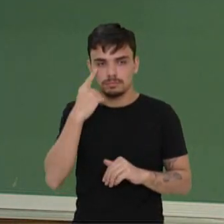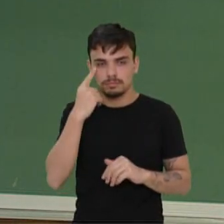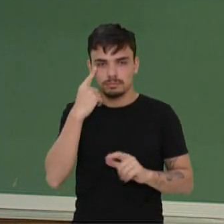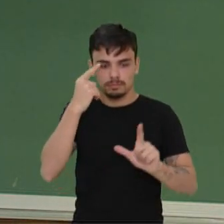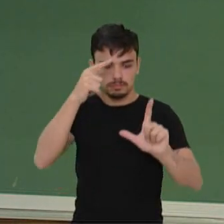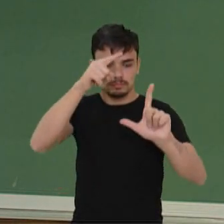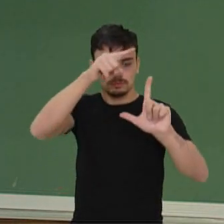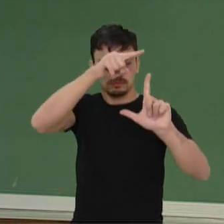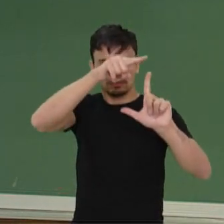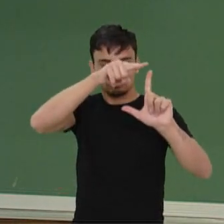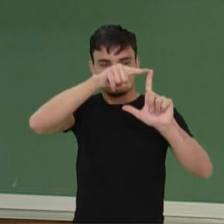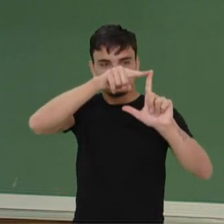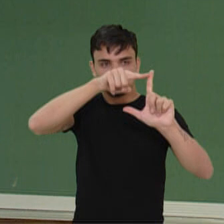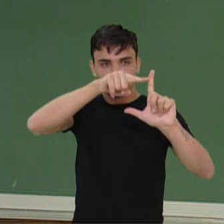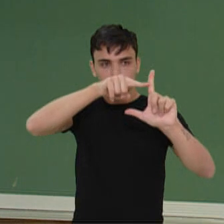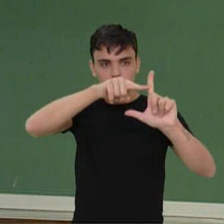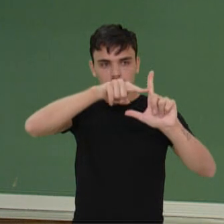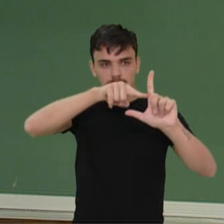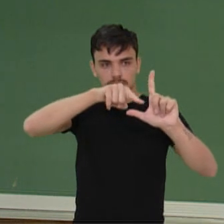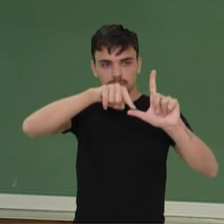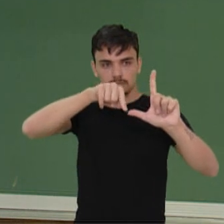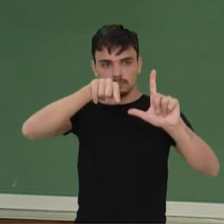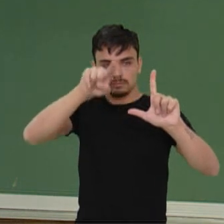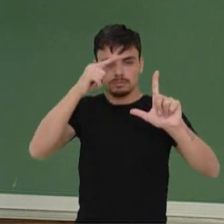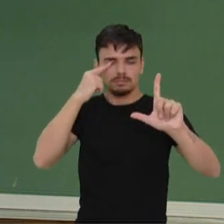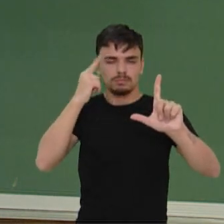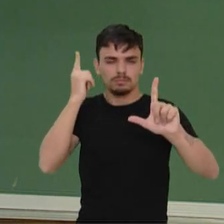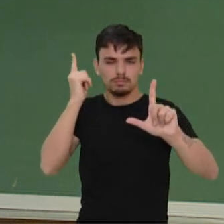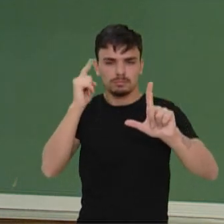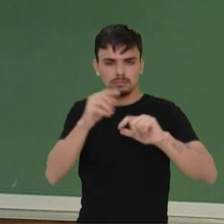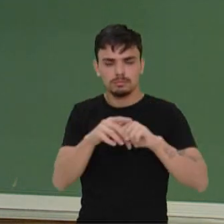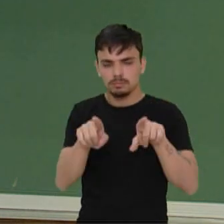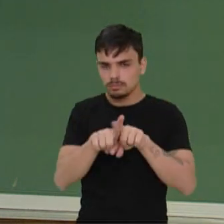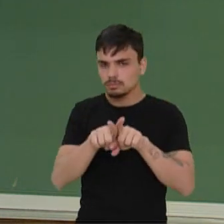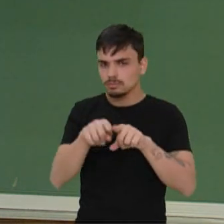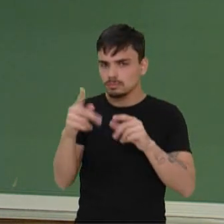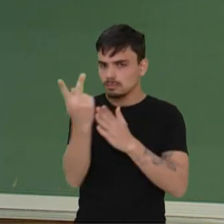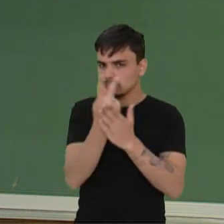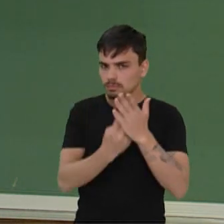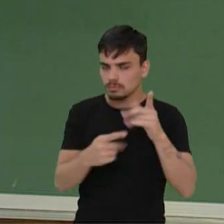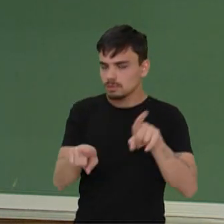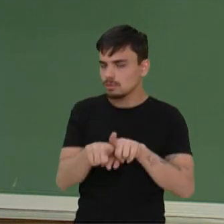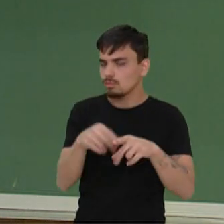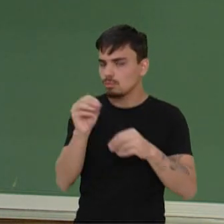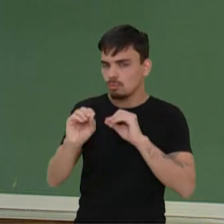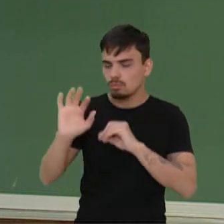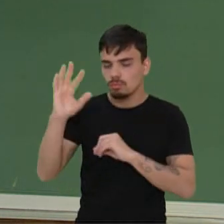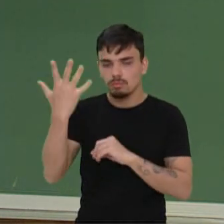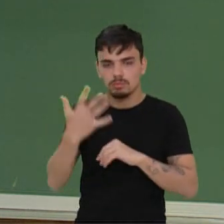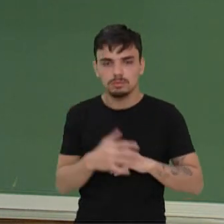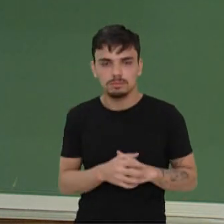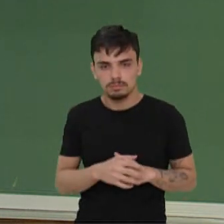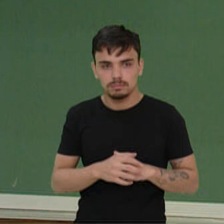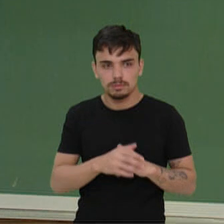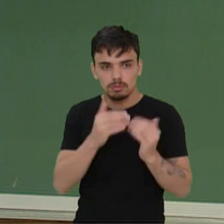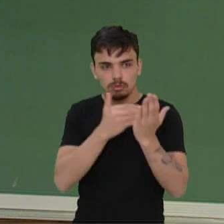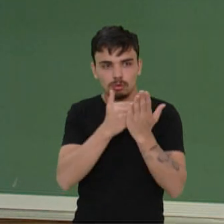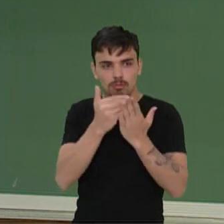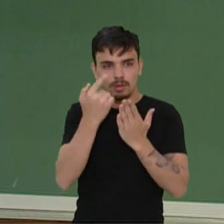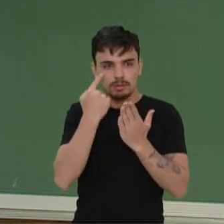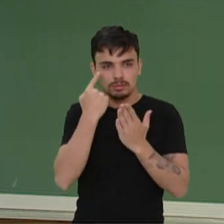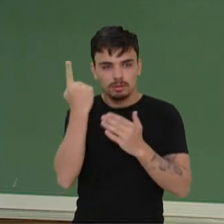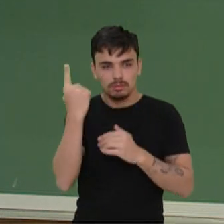sendo desenhado dessa forma. Concorda comigo? Ele é desenhado dessa forma. O que que acontece? Você pode perceber que de início o gráfico